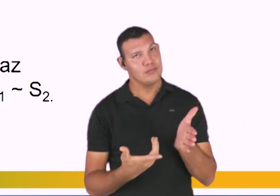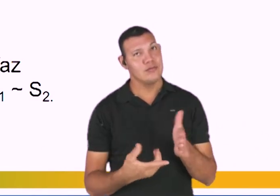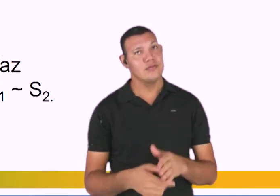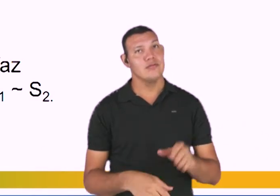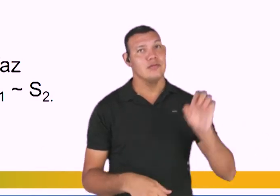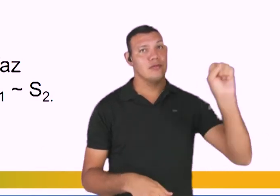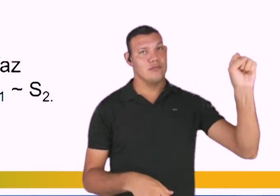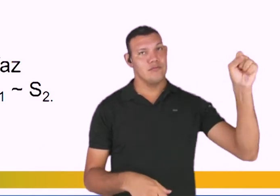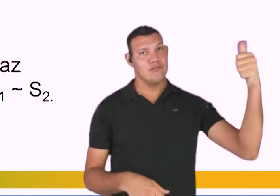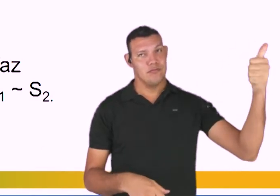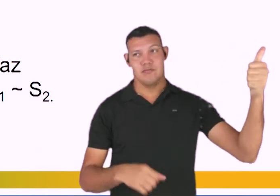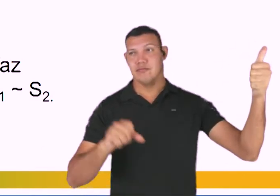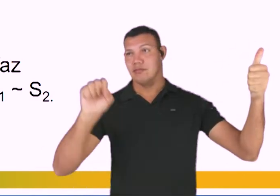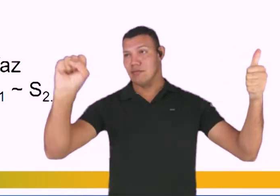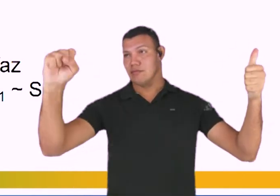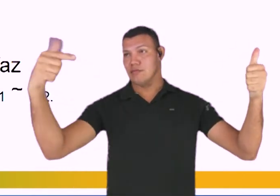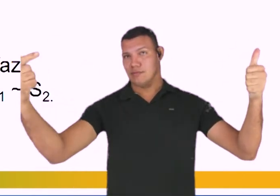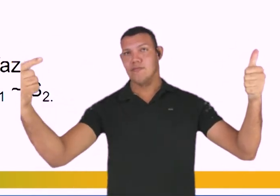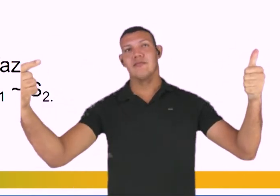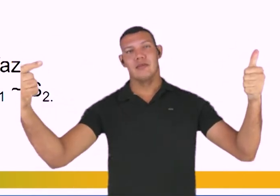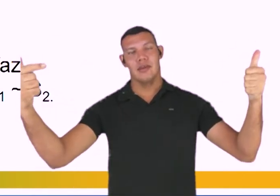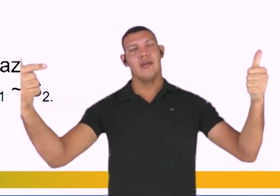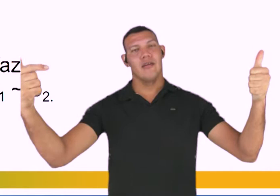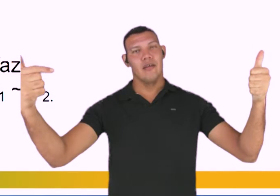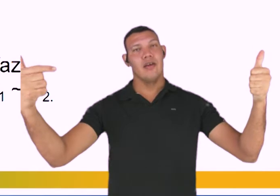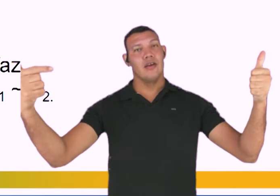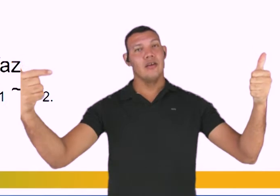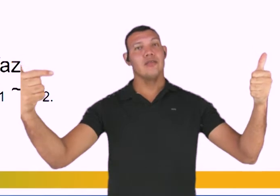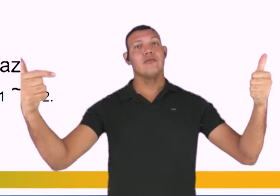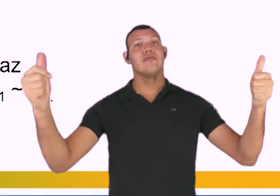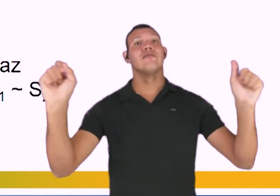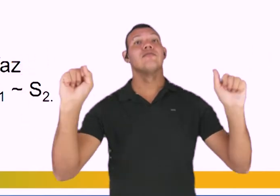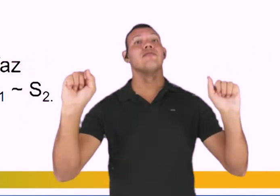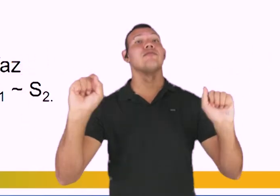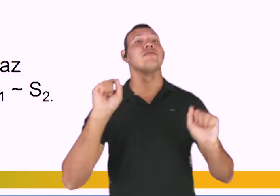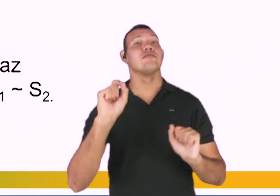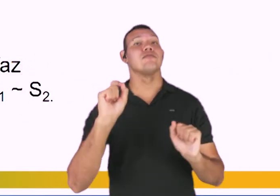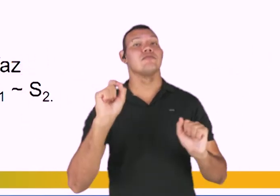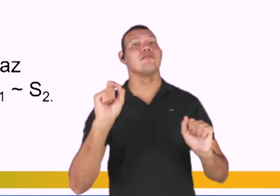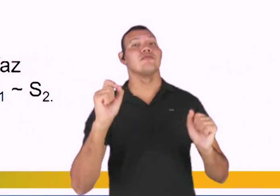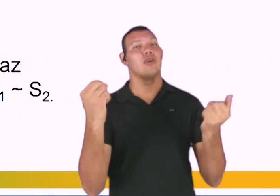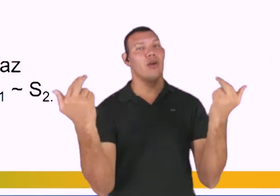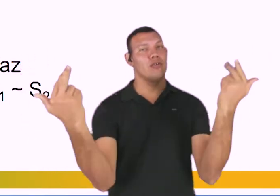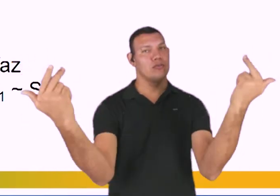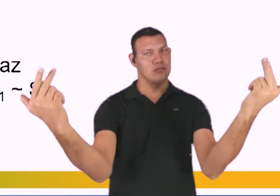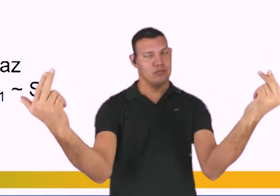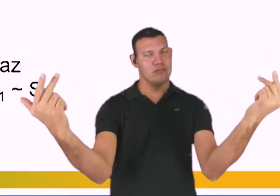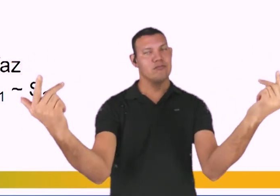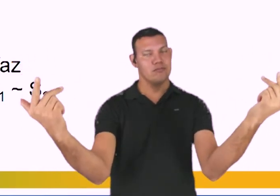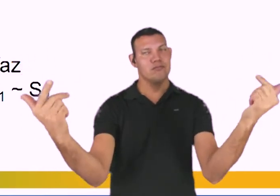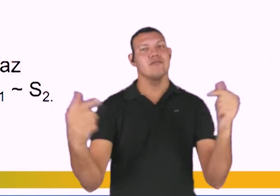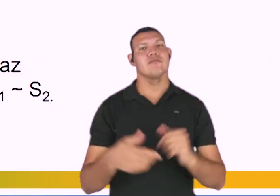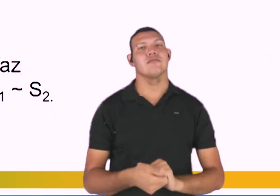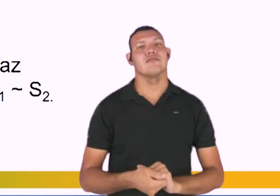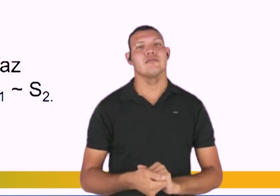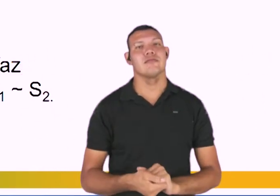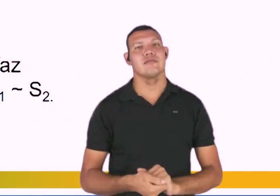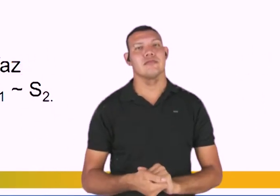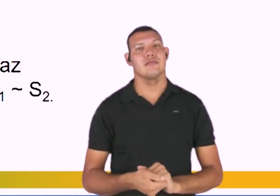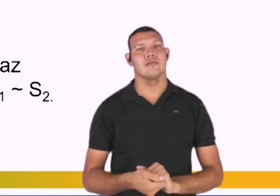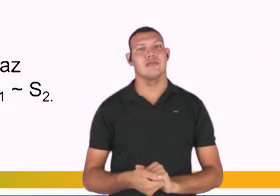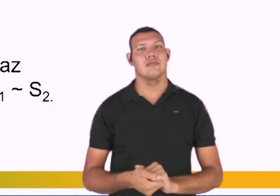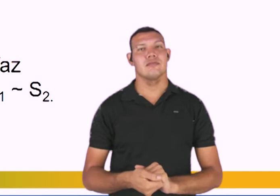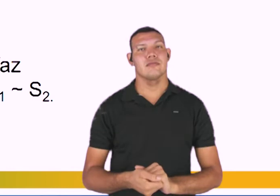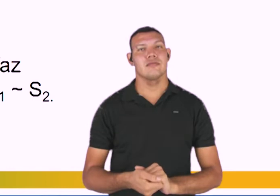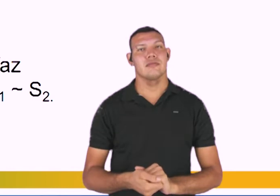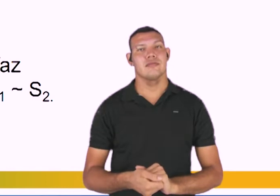e o S2 que são equivalentes, ou seja, S1 equivale ao S2.